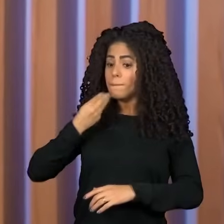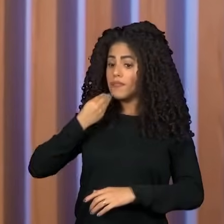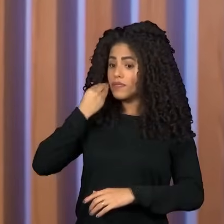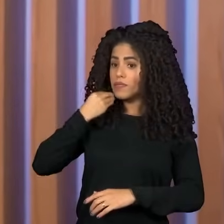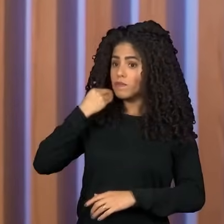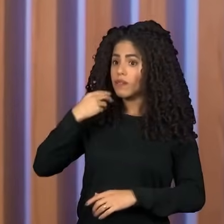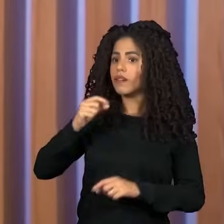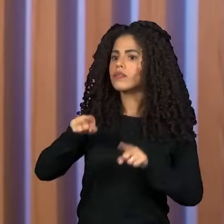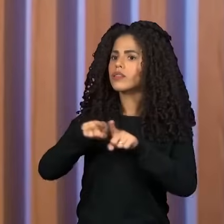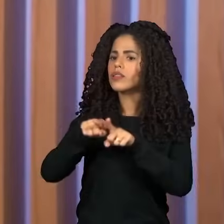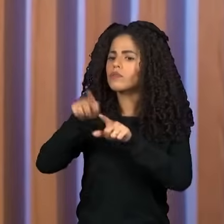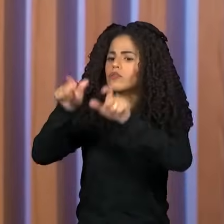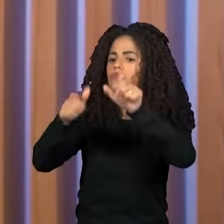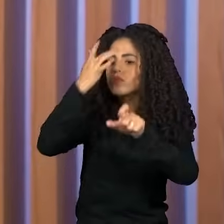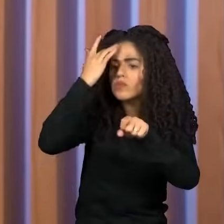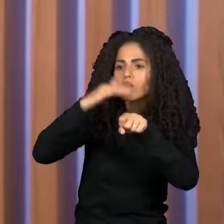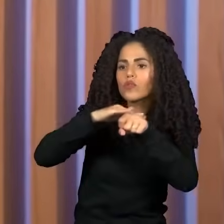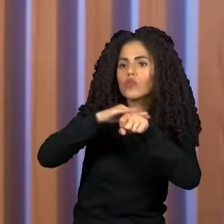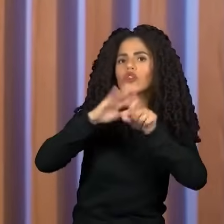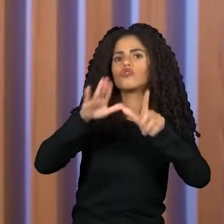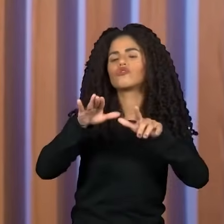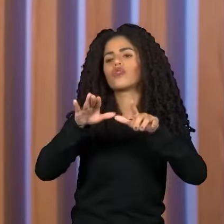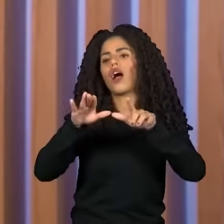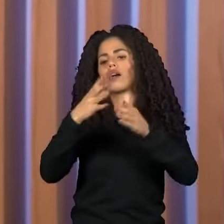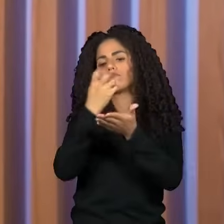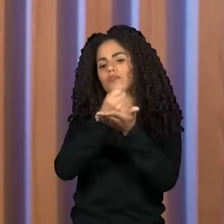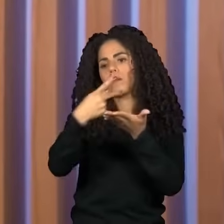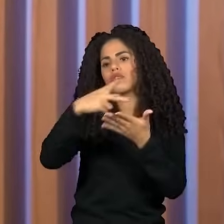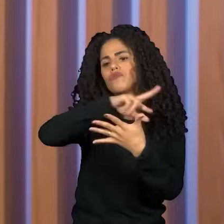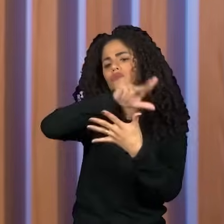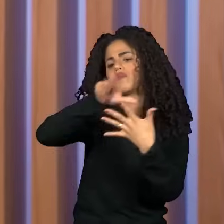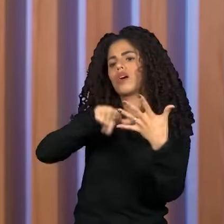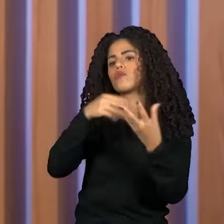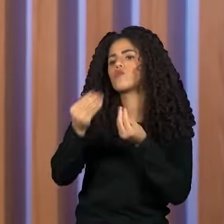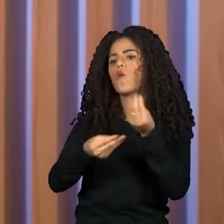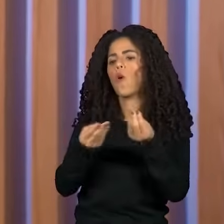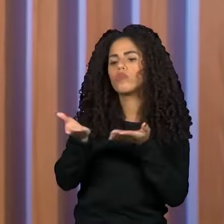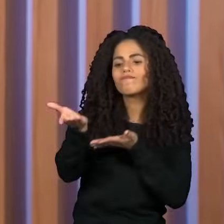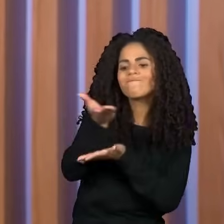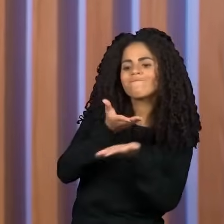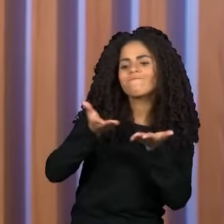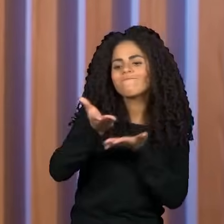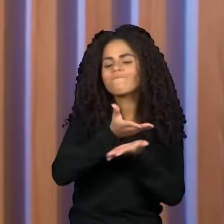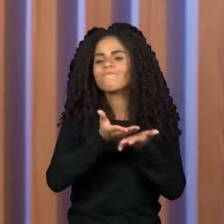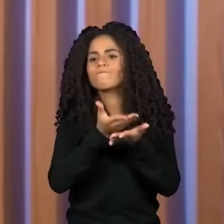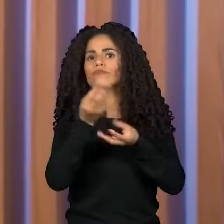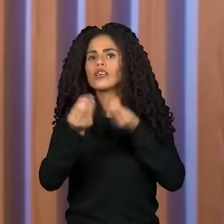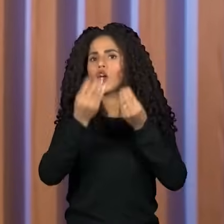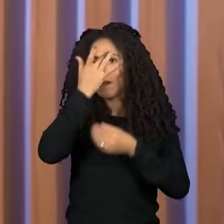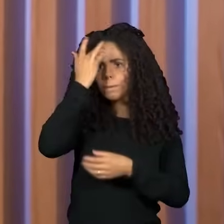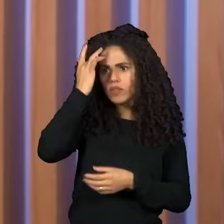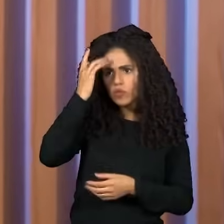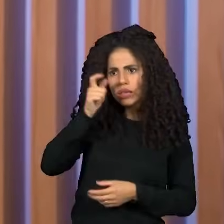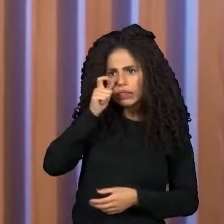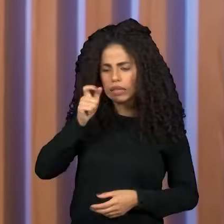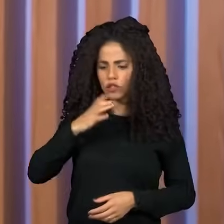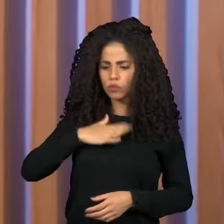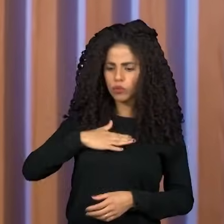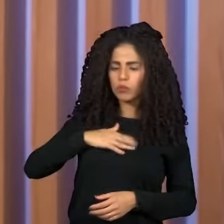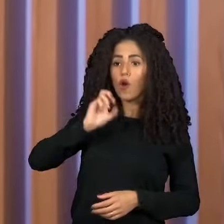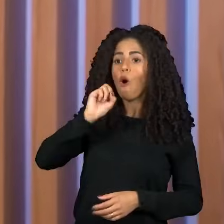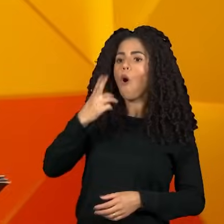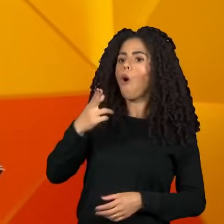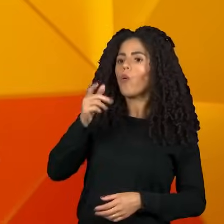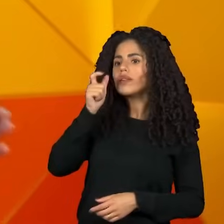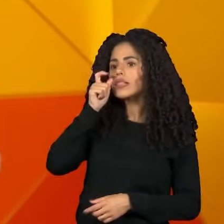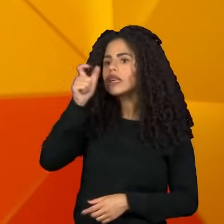eu converso, aplicativos mais gerais têm um problema da fetichização. A gente nunca sabe se a pessoa se interessou na gente ou no estereótipo que criou